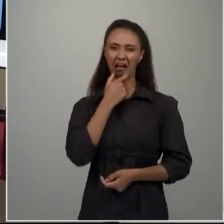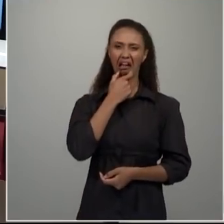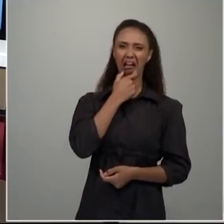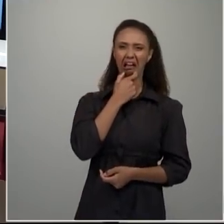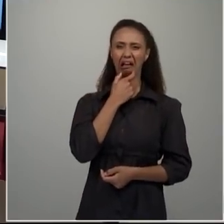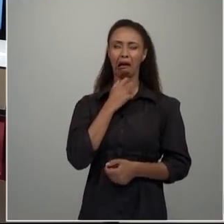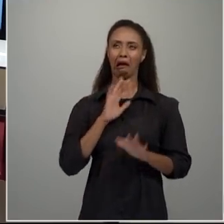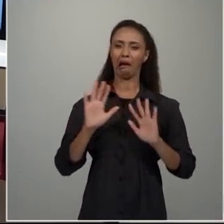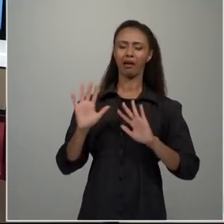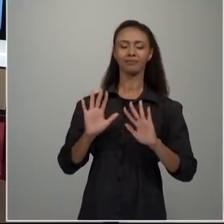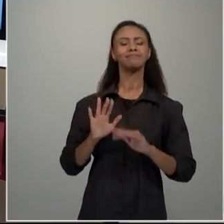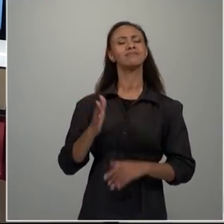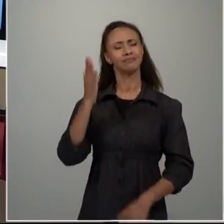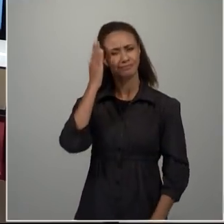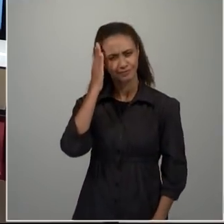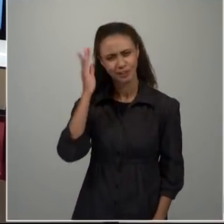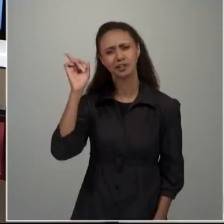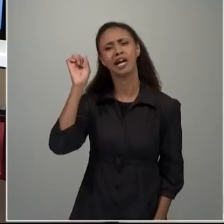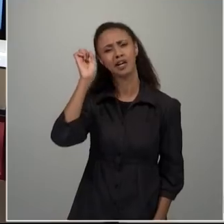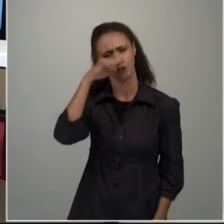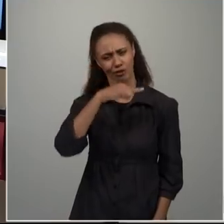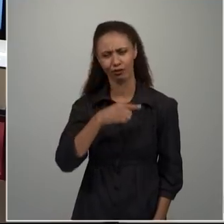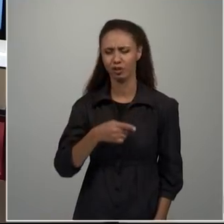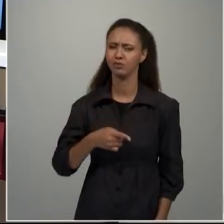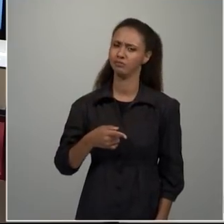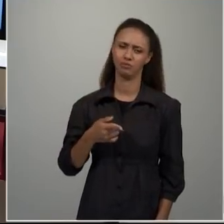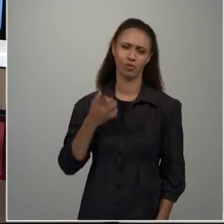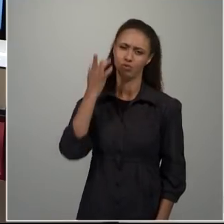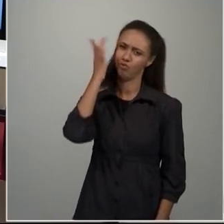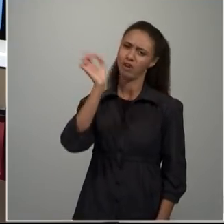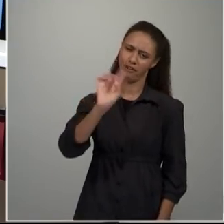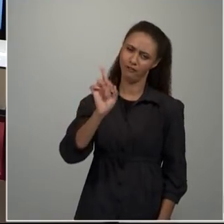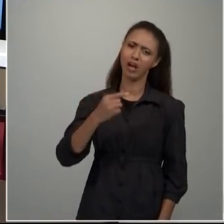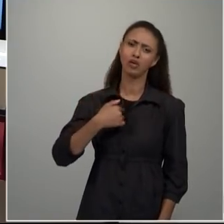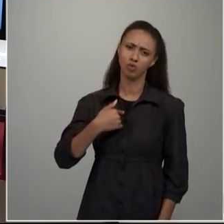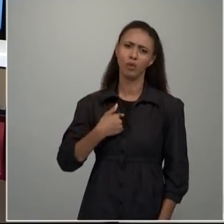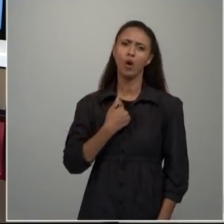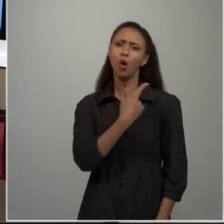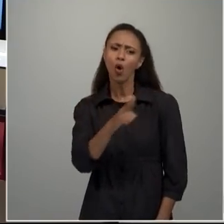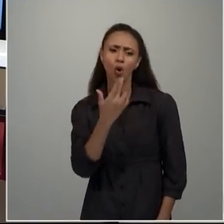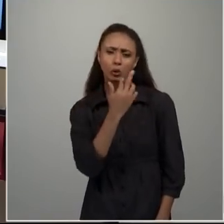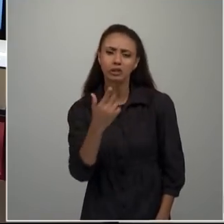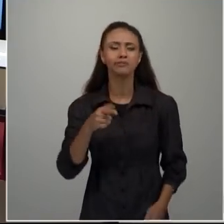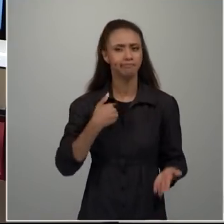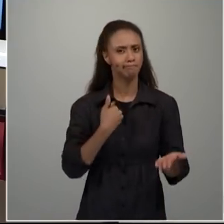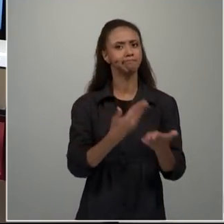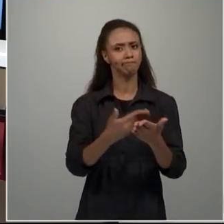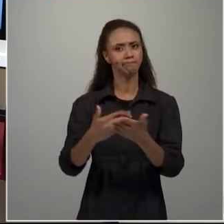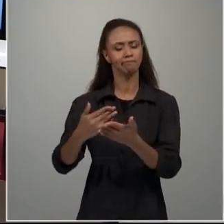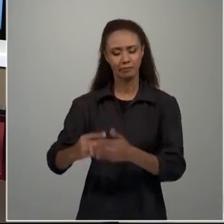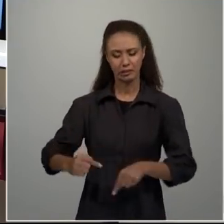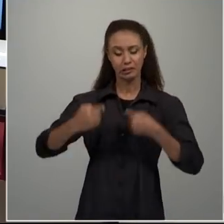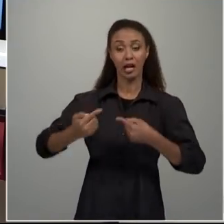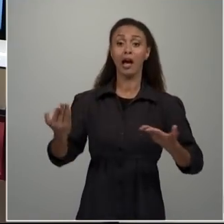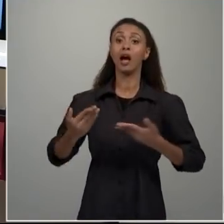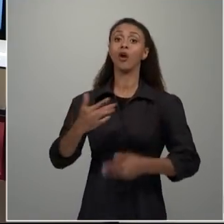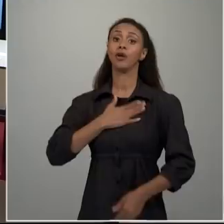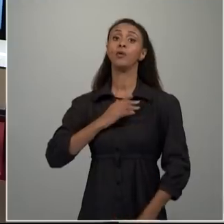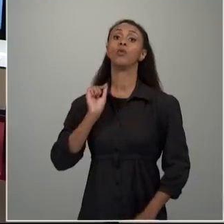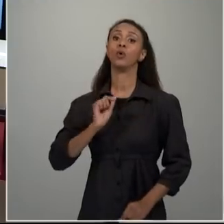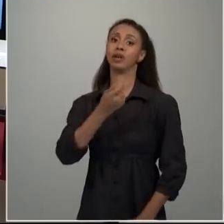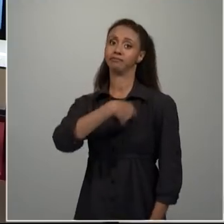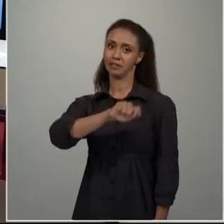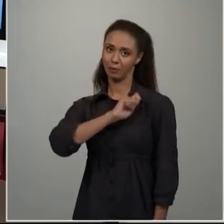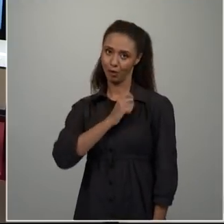sei que é difícil não estou dizendo que é fácil porque um estudo outras línguas eu estou me desafiando com o espanhol e eu tenho